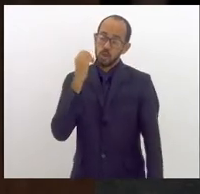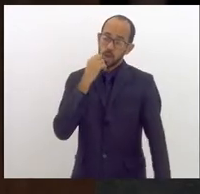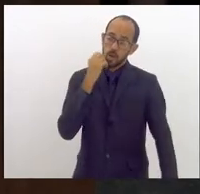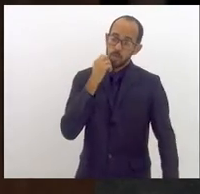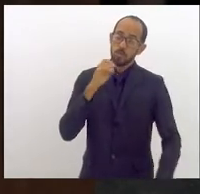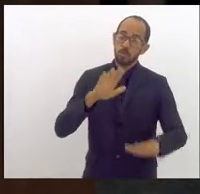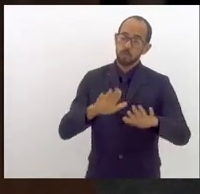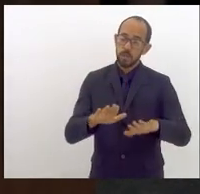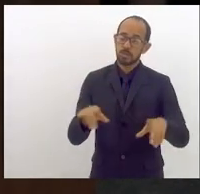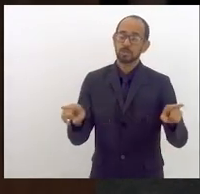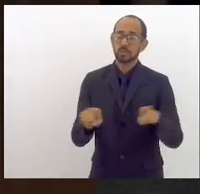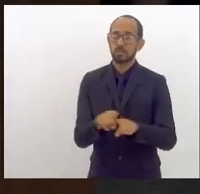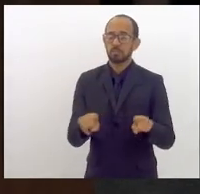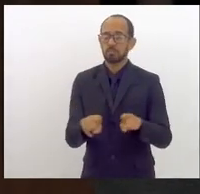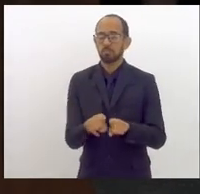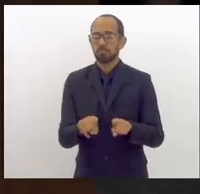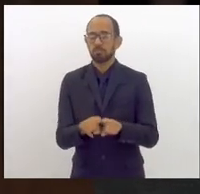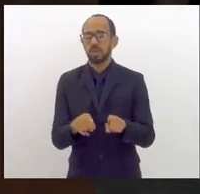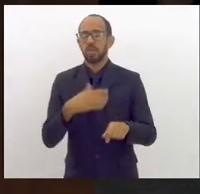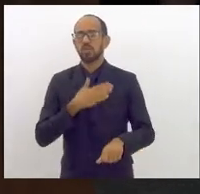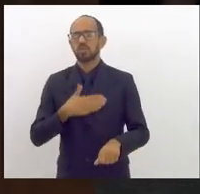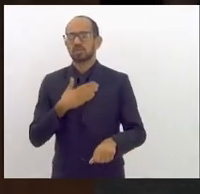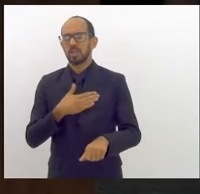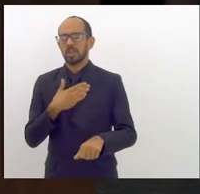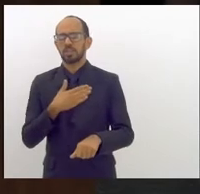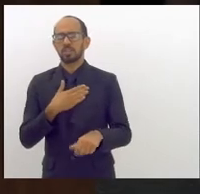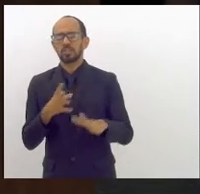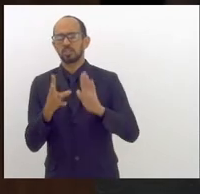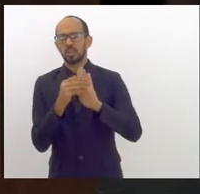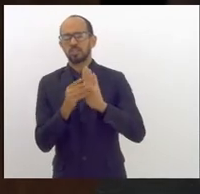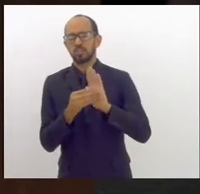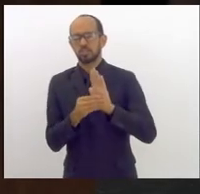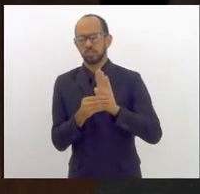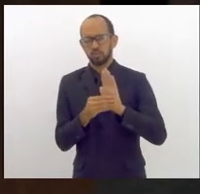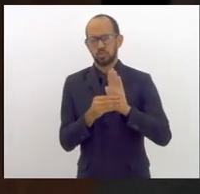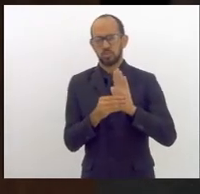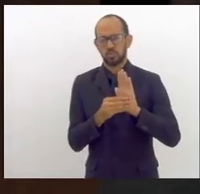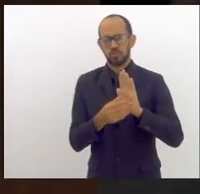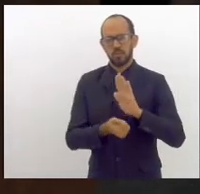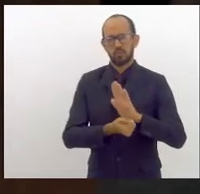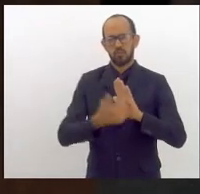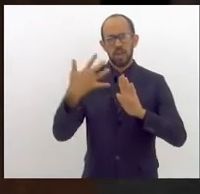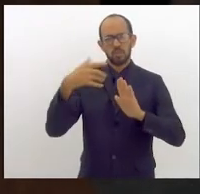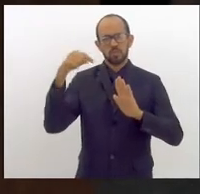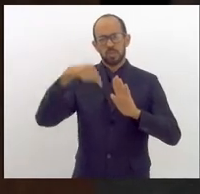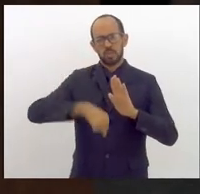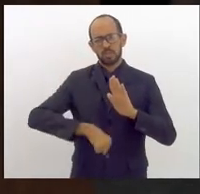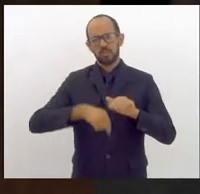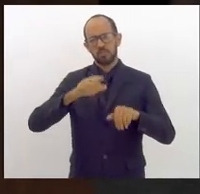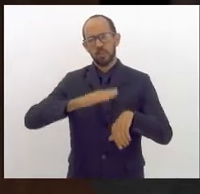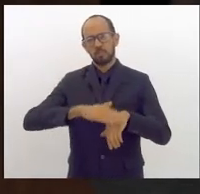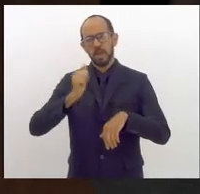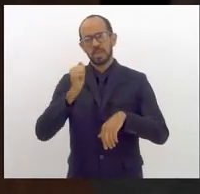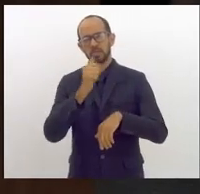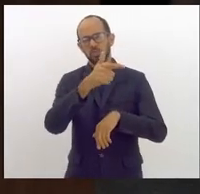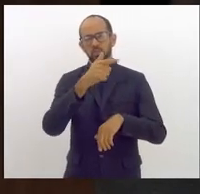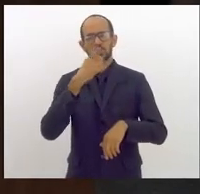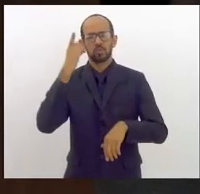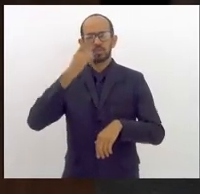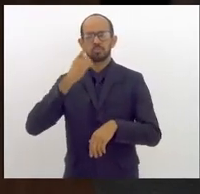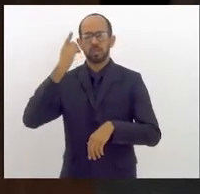mas que eu queria deixar esse registro que para muitos aqui você foi mais do que um deputado você foi